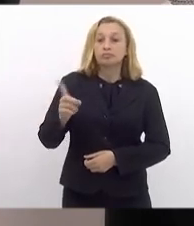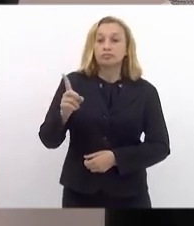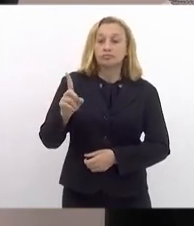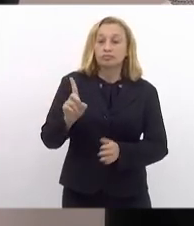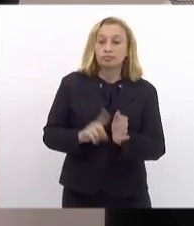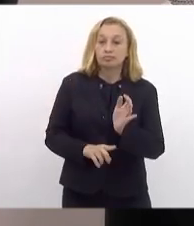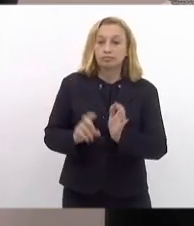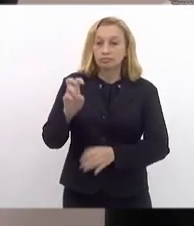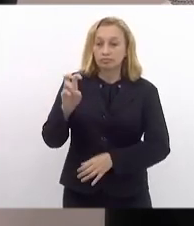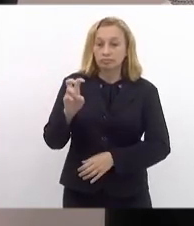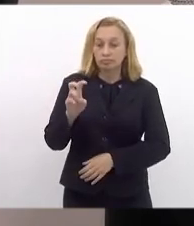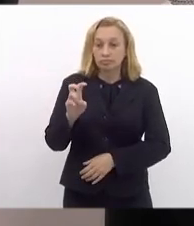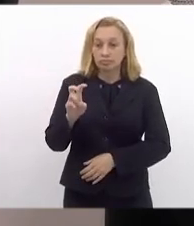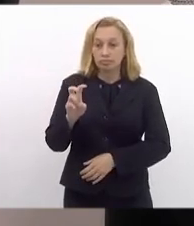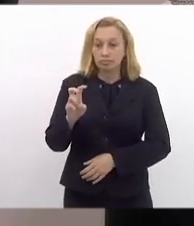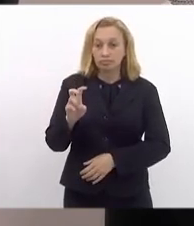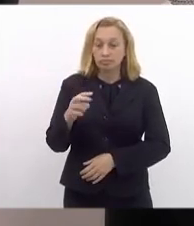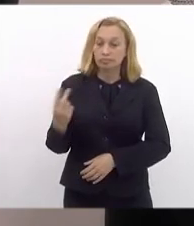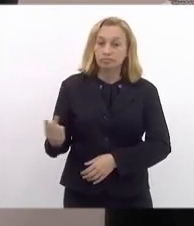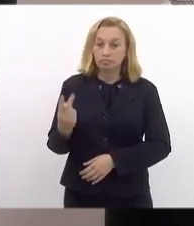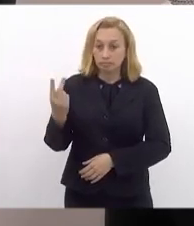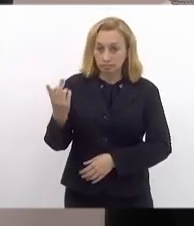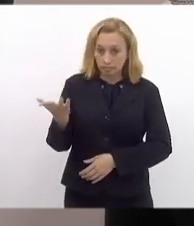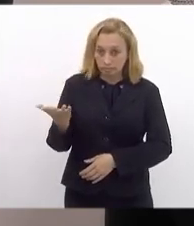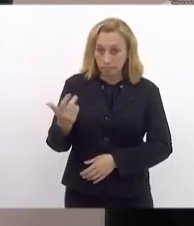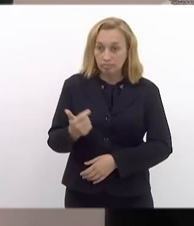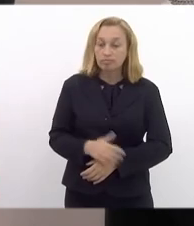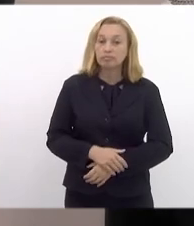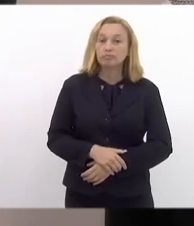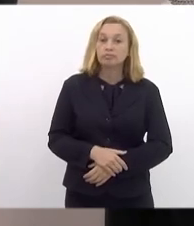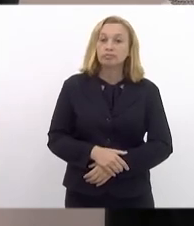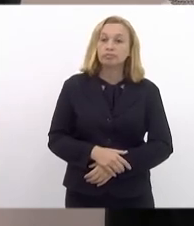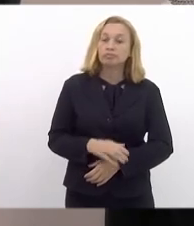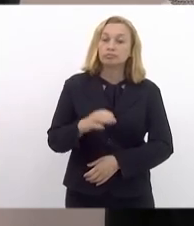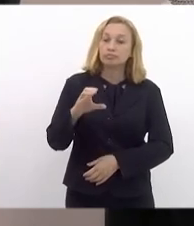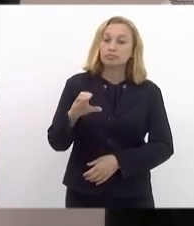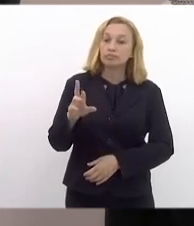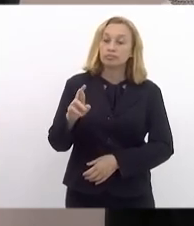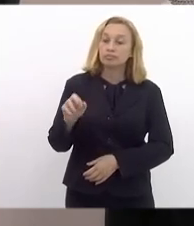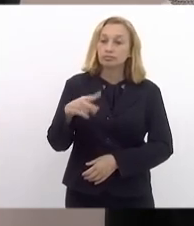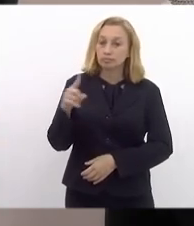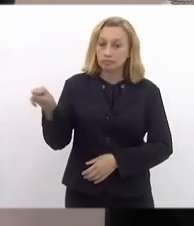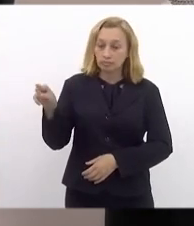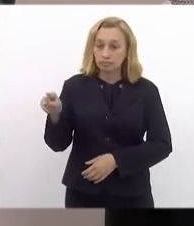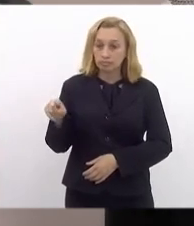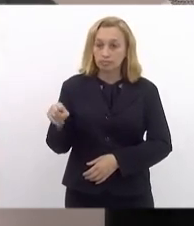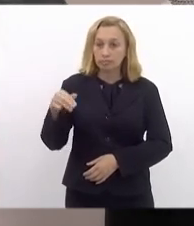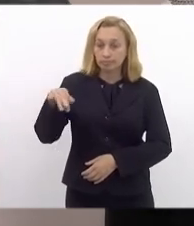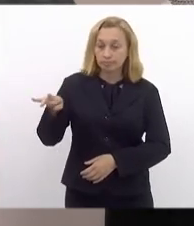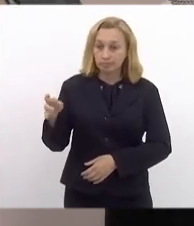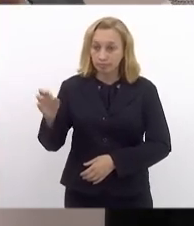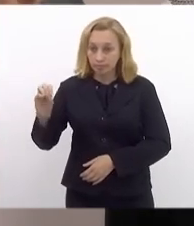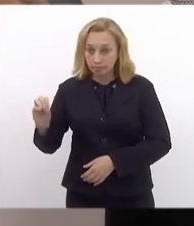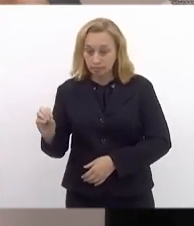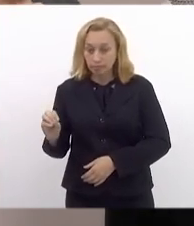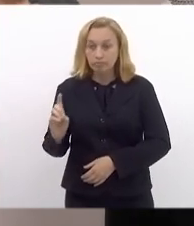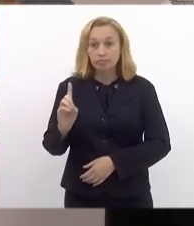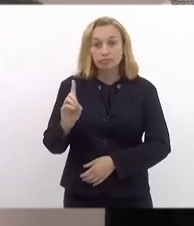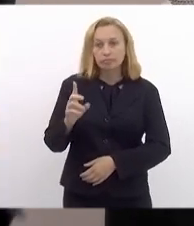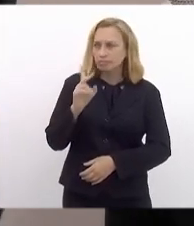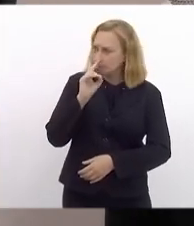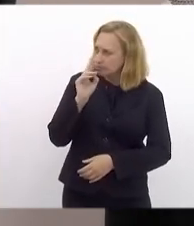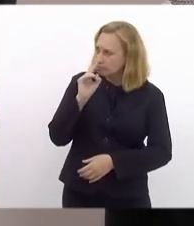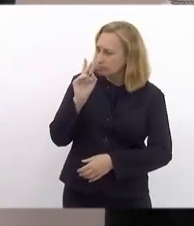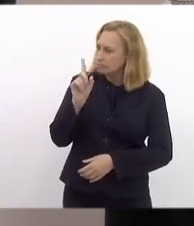commodity super valorizada seja grãos seja minério aparentemente é um quadro